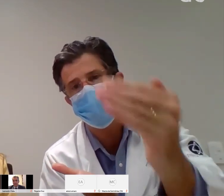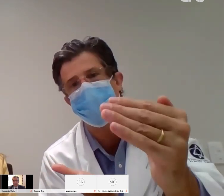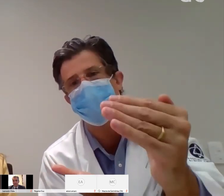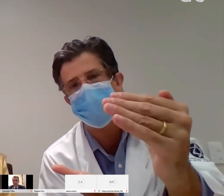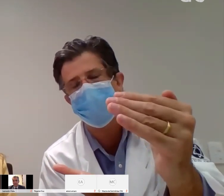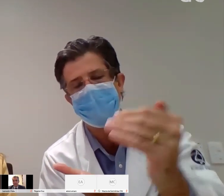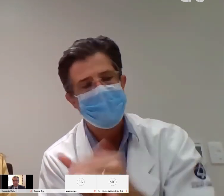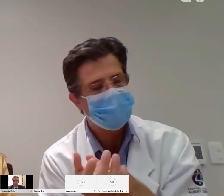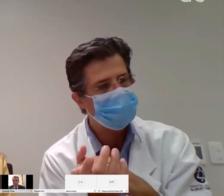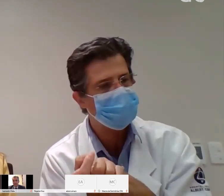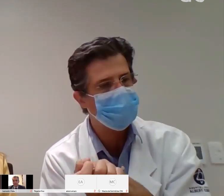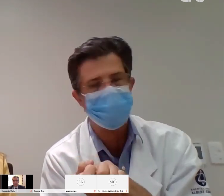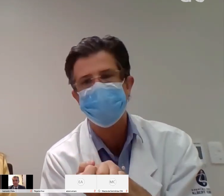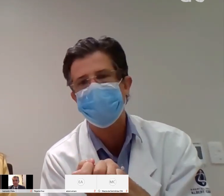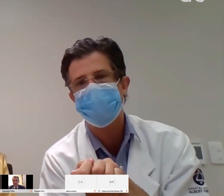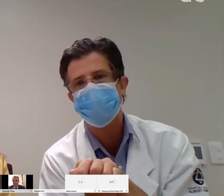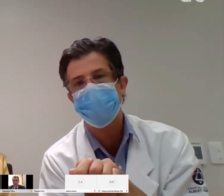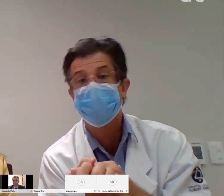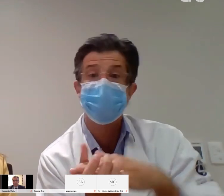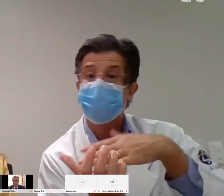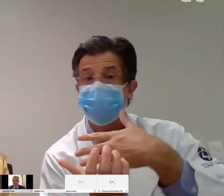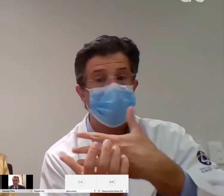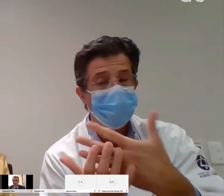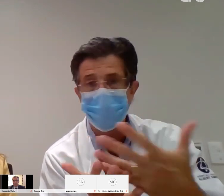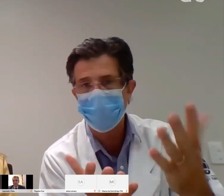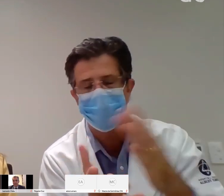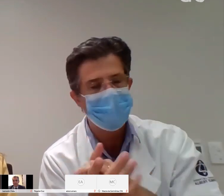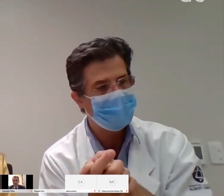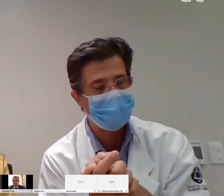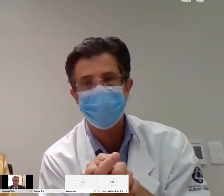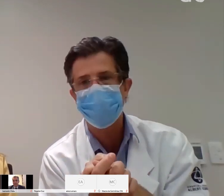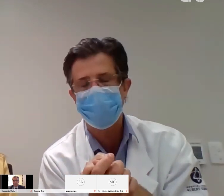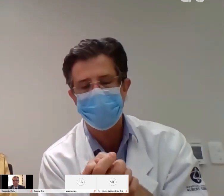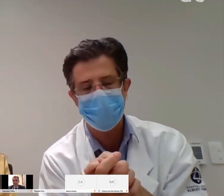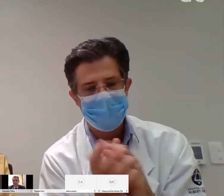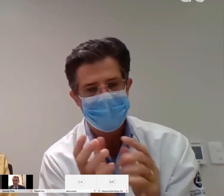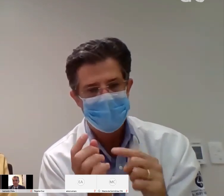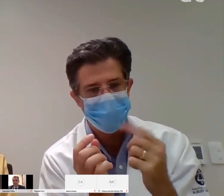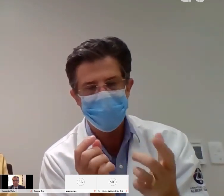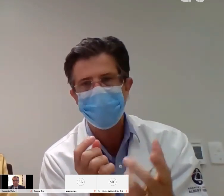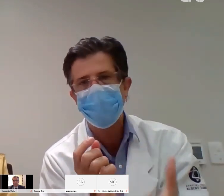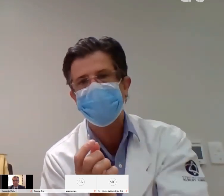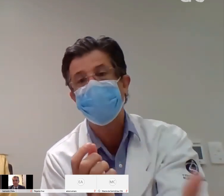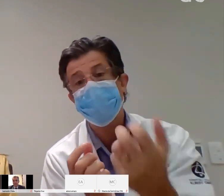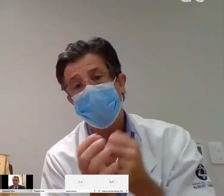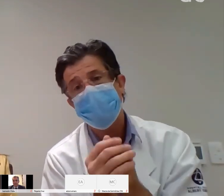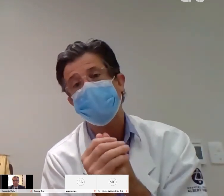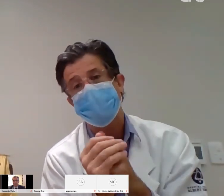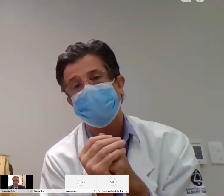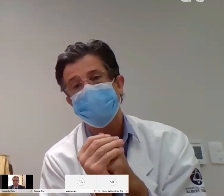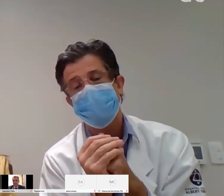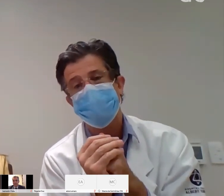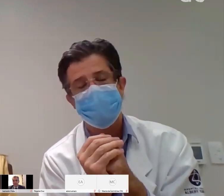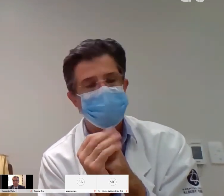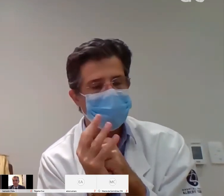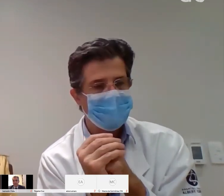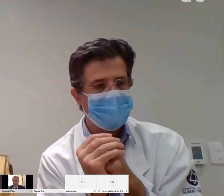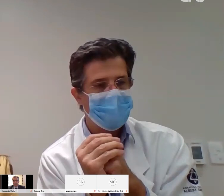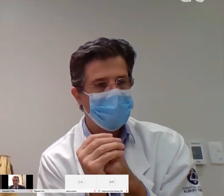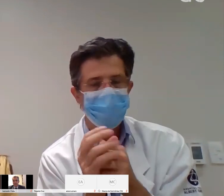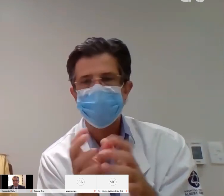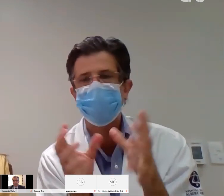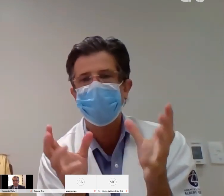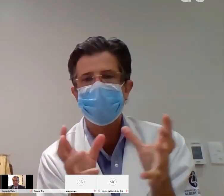no desenvolvimento dessas novas medicações, que estão, de novo, a todo vapor. O segundo ponto é do indivíduo ter acesso a isso. Quer